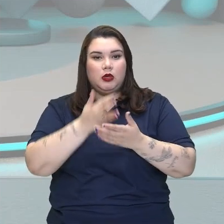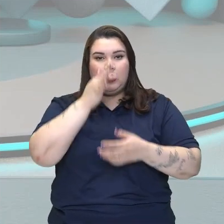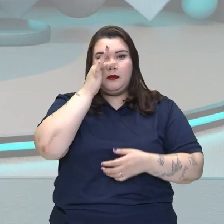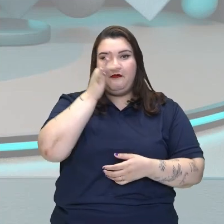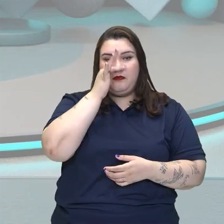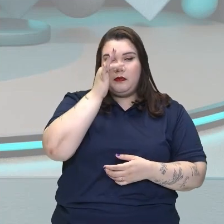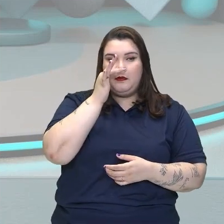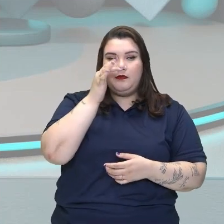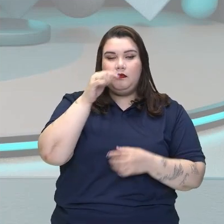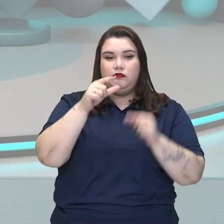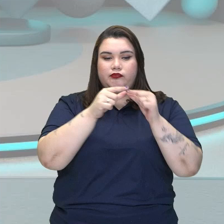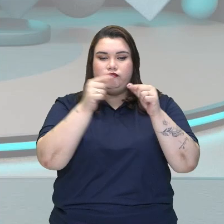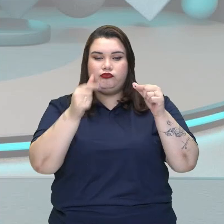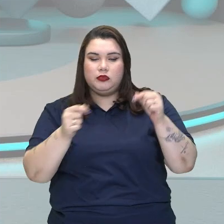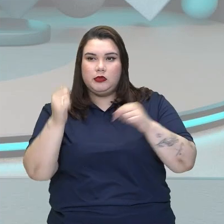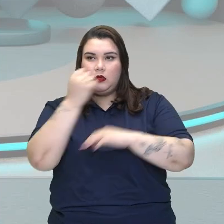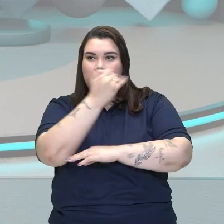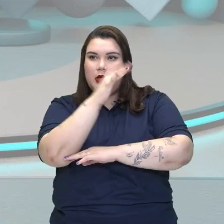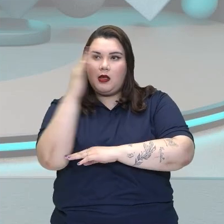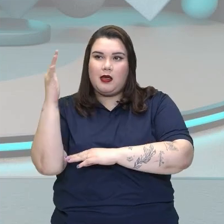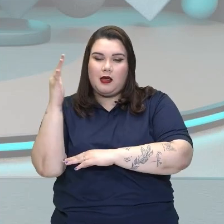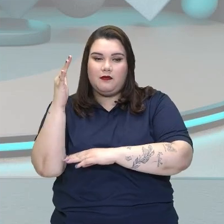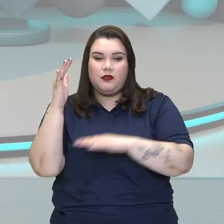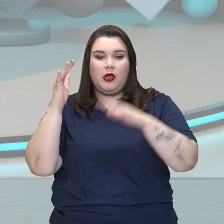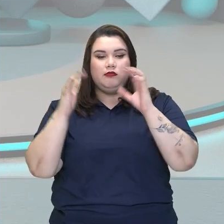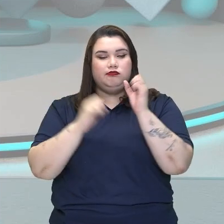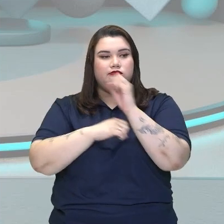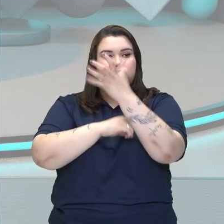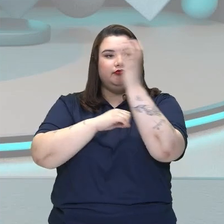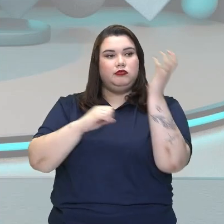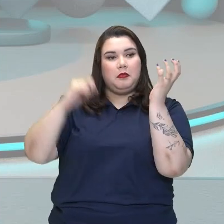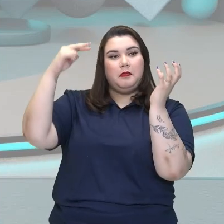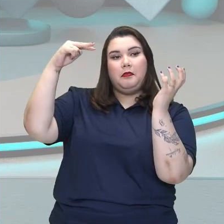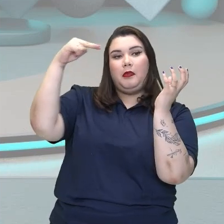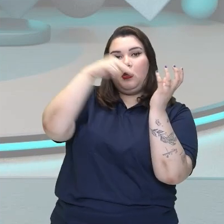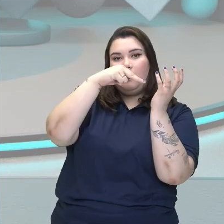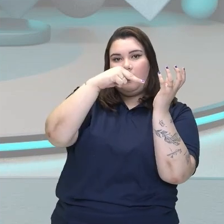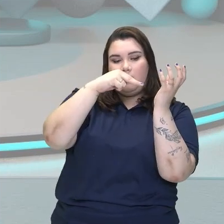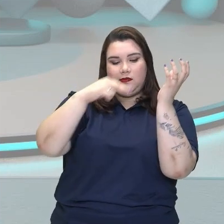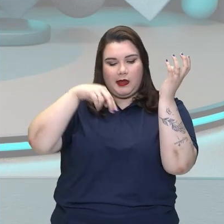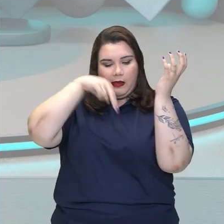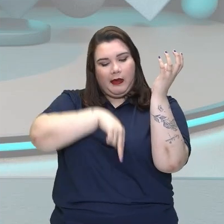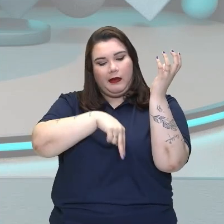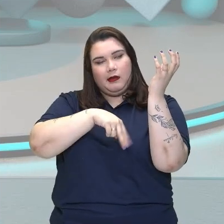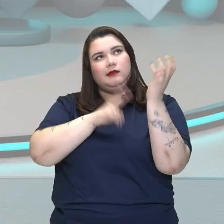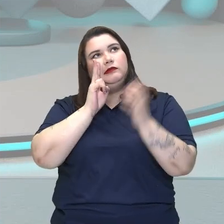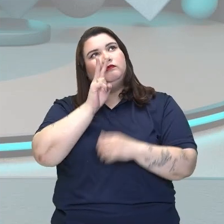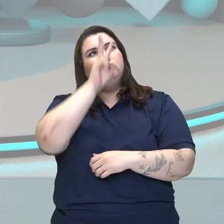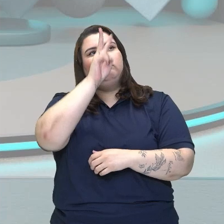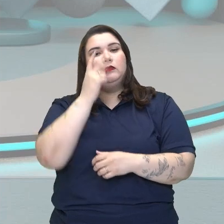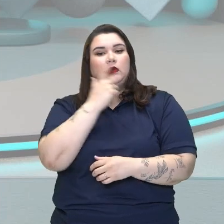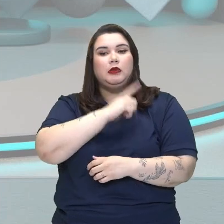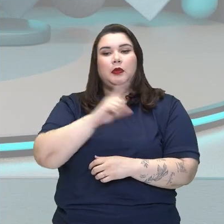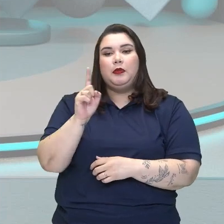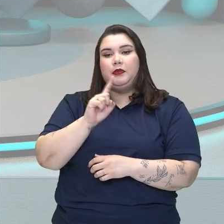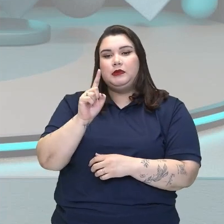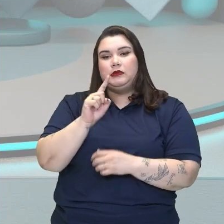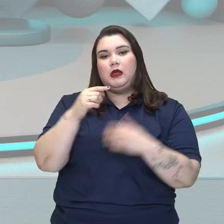Por cima, né? Não embaixo das árvores. Então, eles tiveram